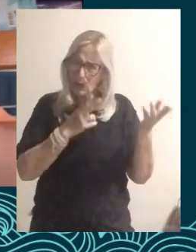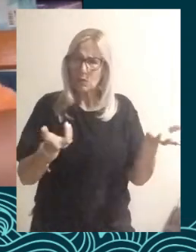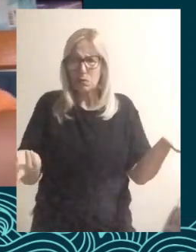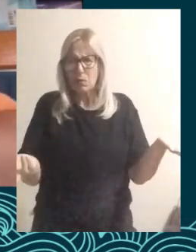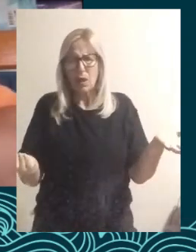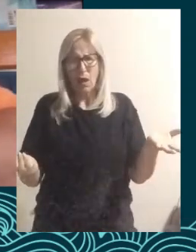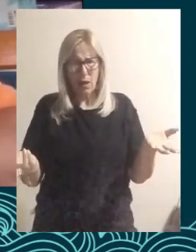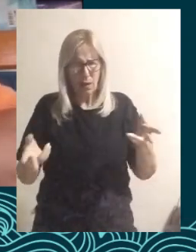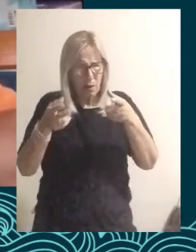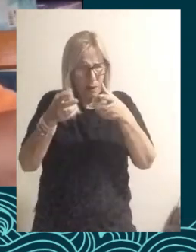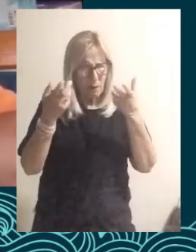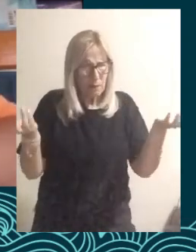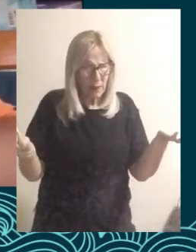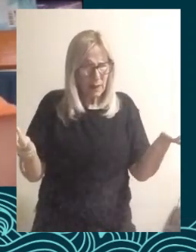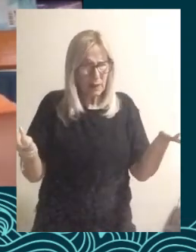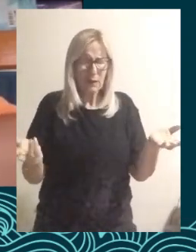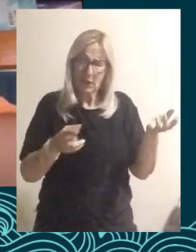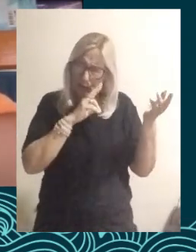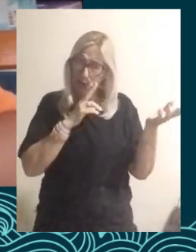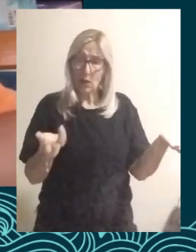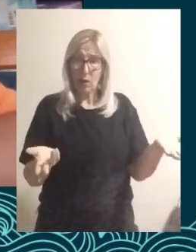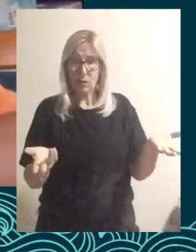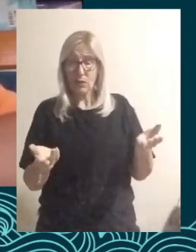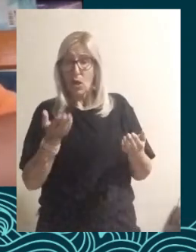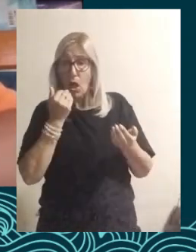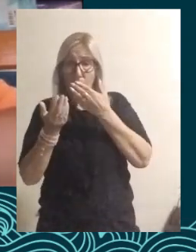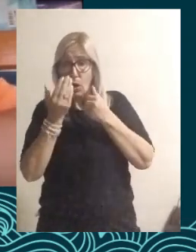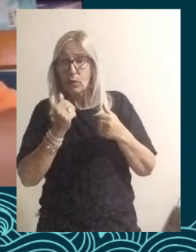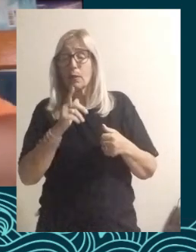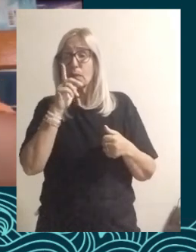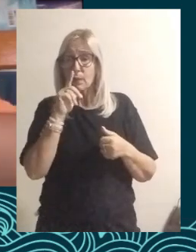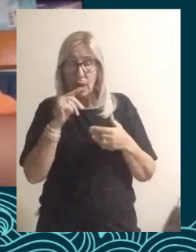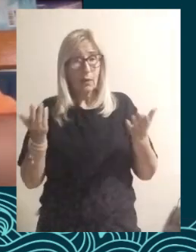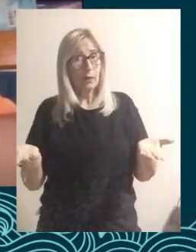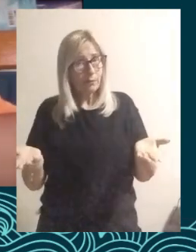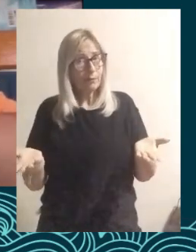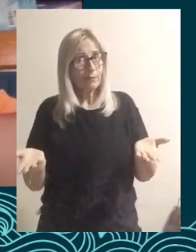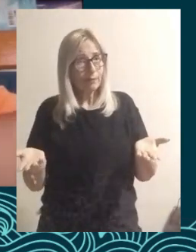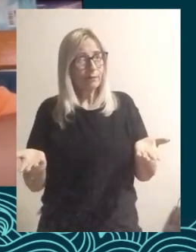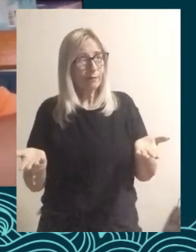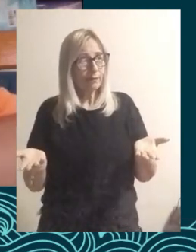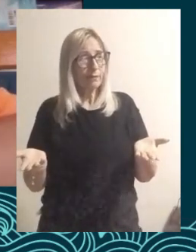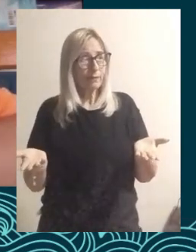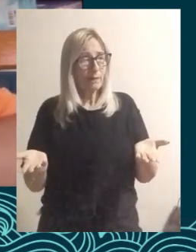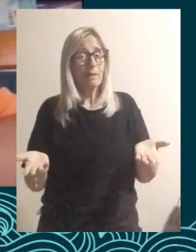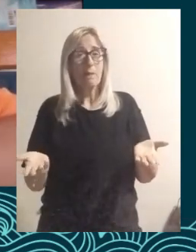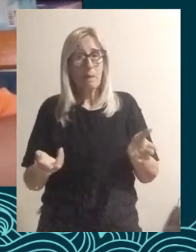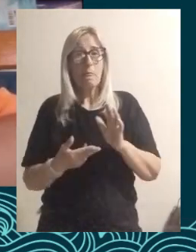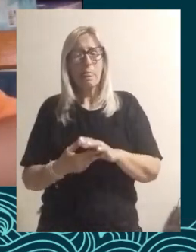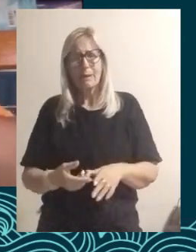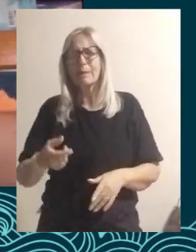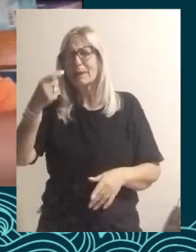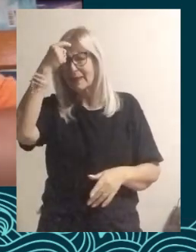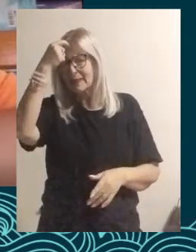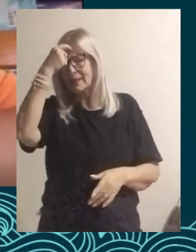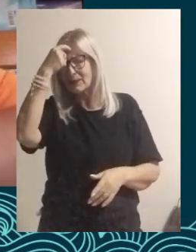Você percebe também que você não se deixou dormir? Que não tem como a gente sobreviver se a gente não dorme, se a gente não come direito, se a gente não bebe água. E